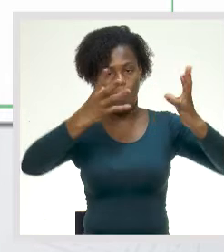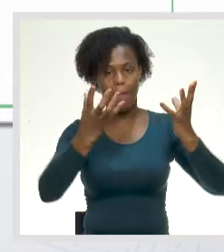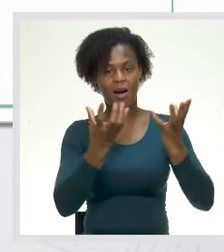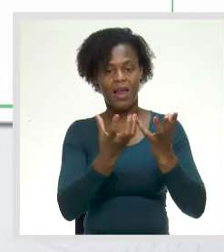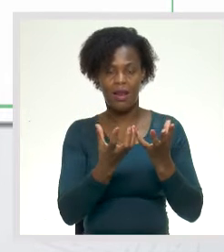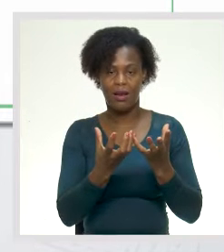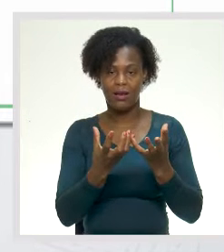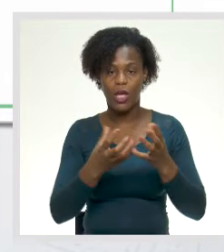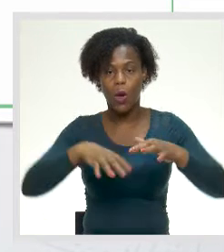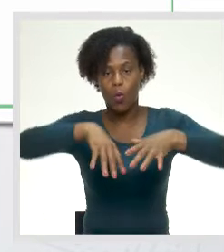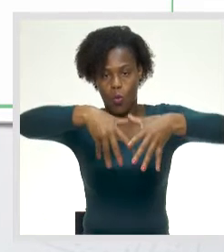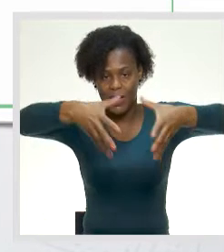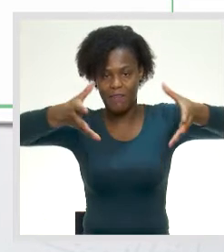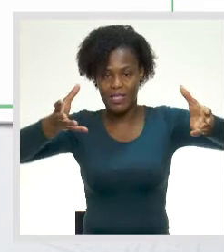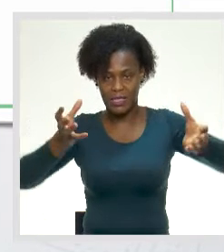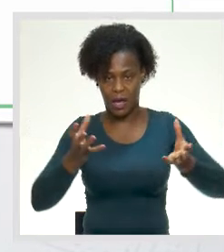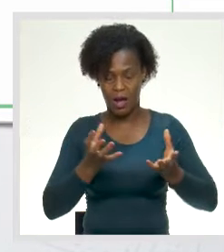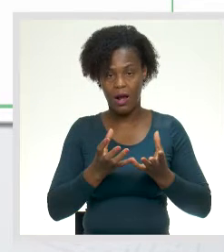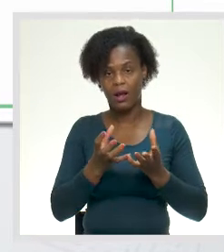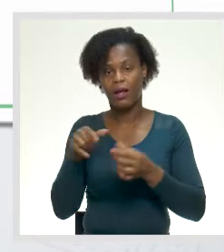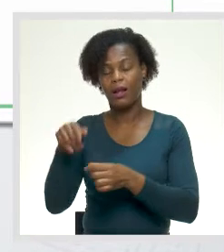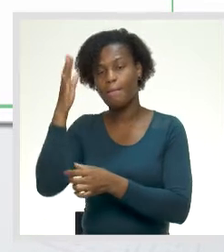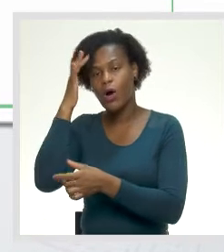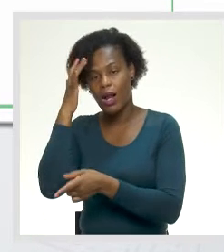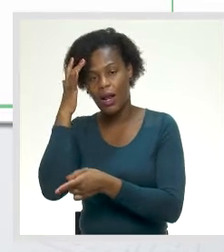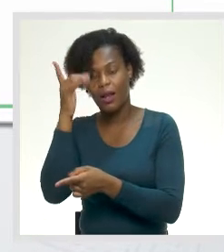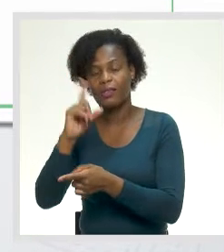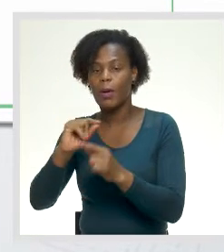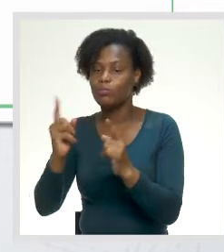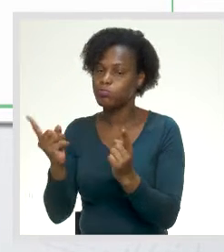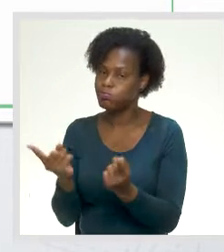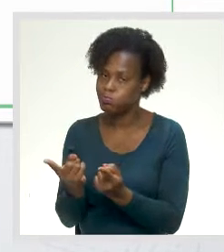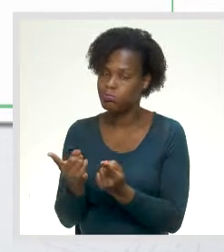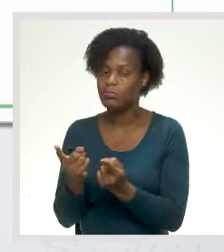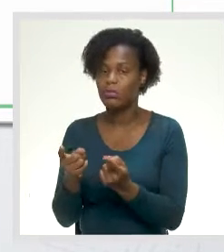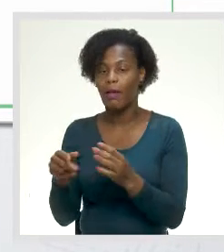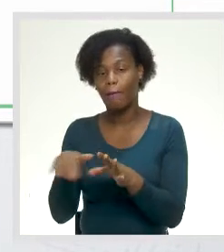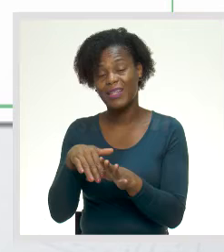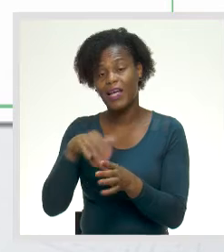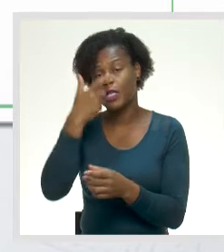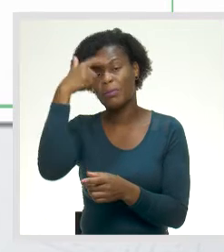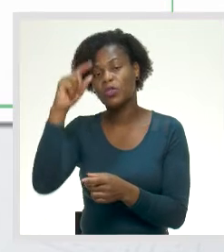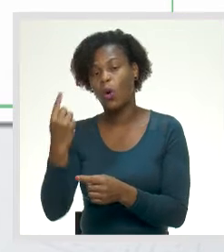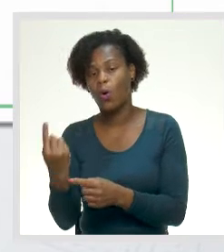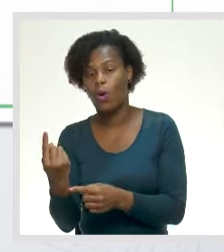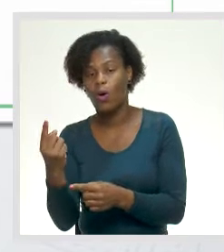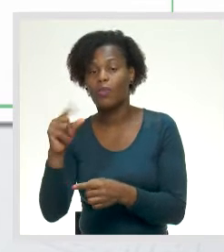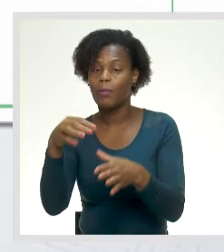ou universal. E a moral, então, é restrita, pertence a indivíduos